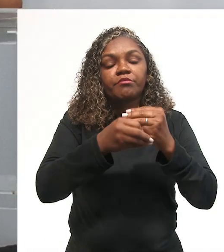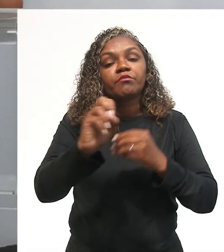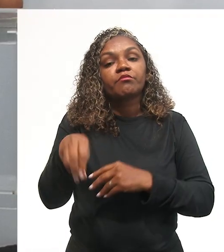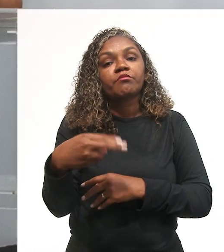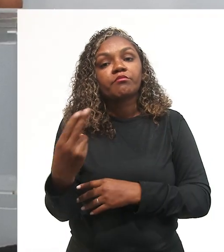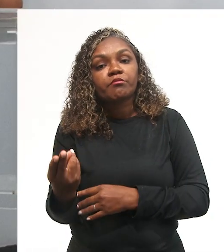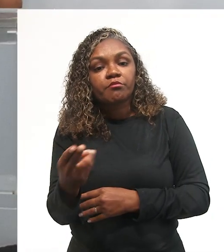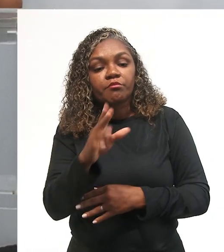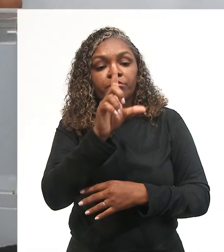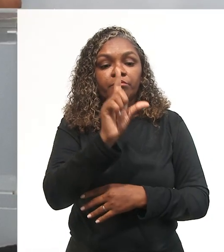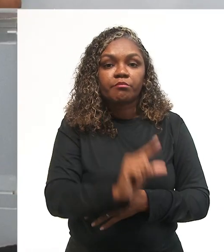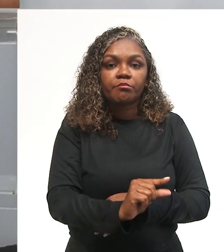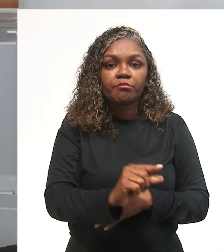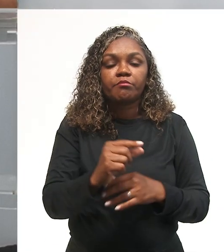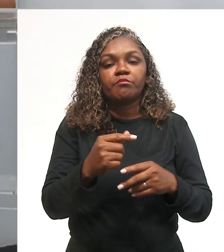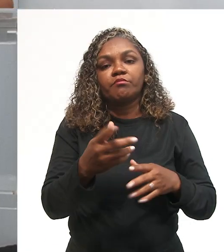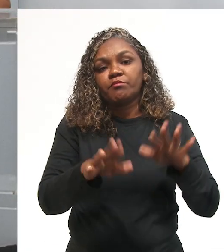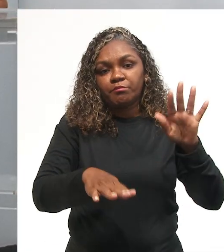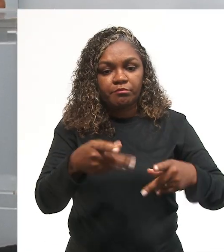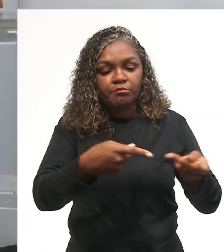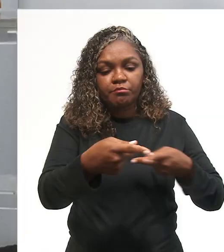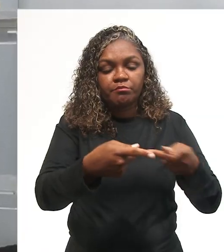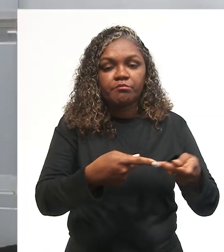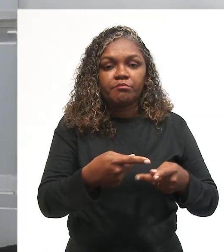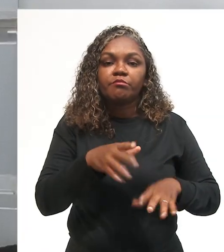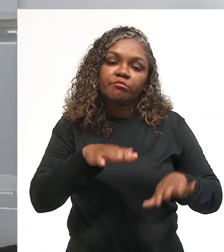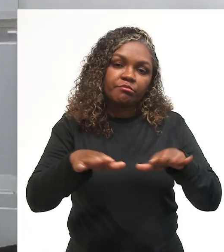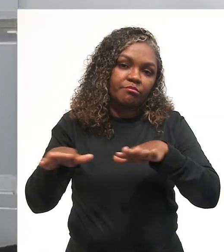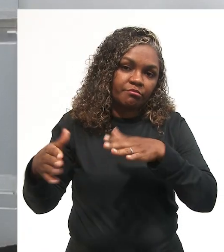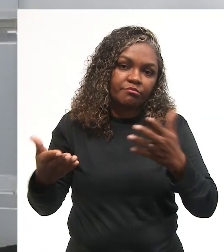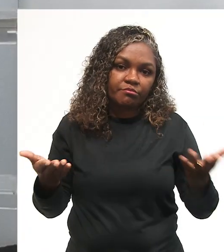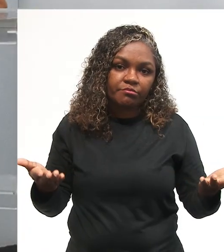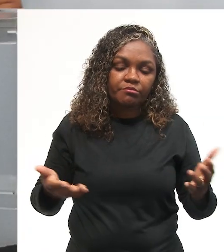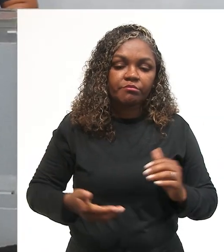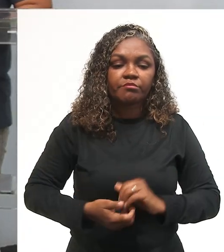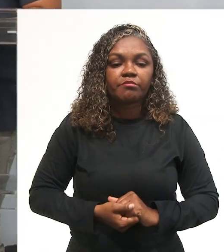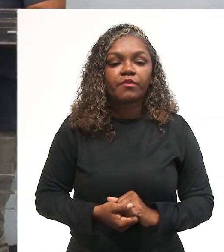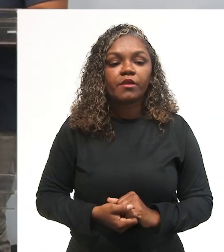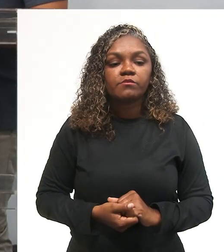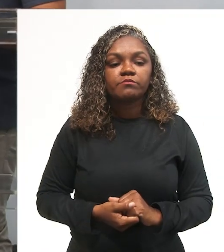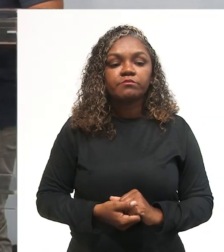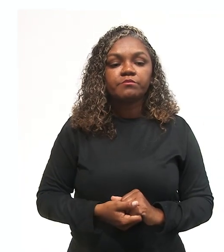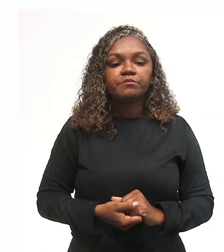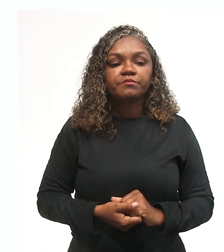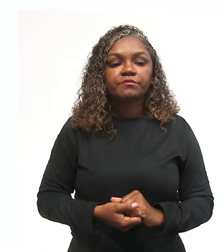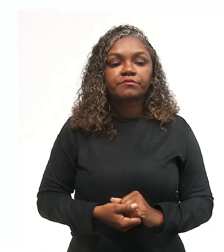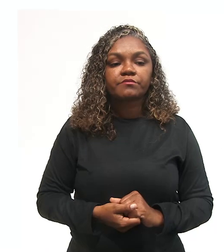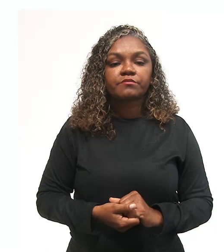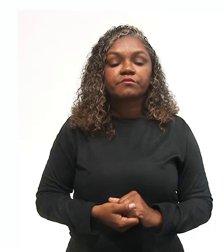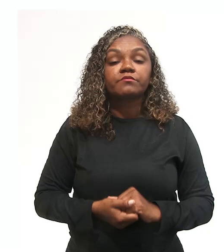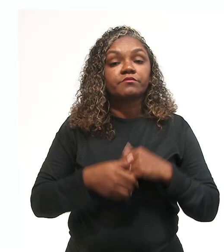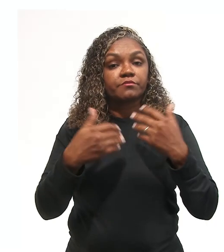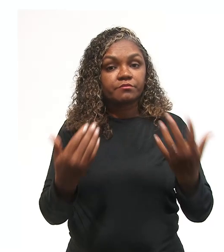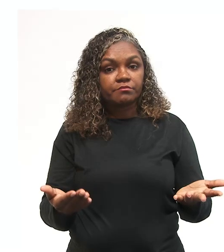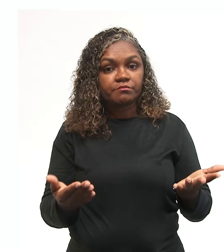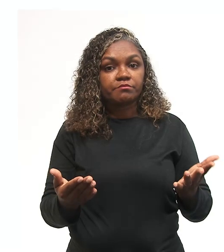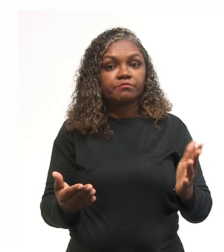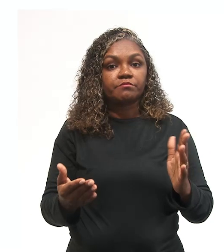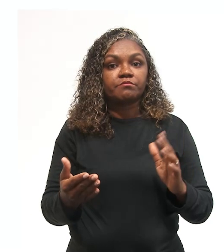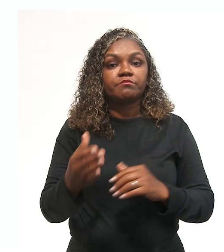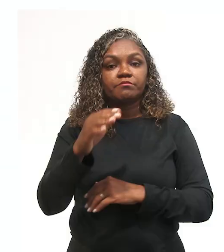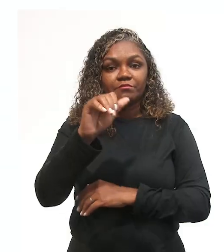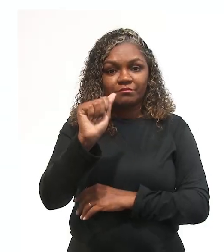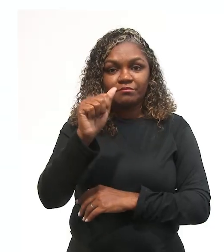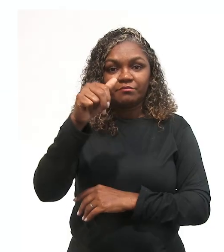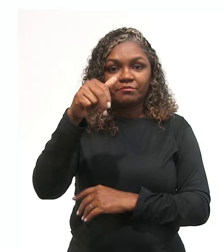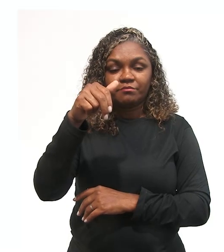ou elementos a menos, né, no projeto, a depender de quem esteja recebendo e avaliando, tá? A ABNT, a norma